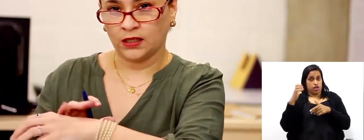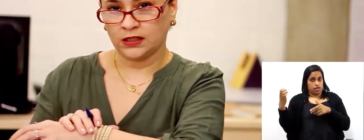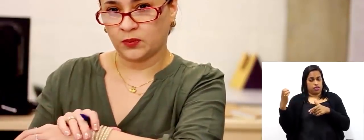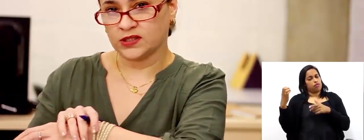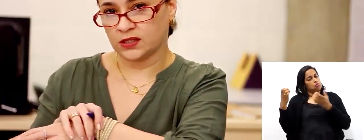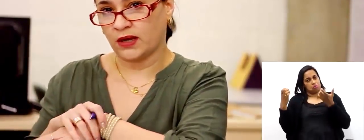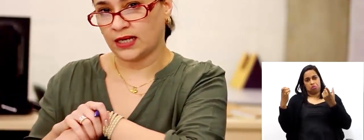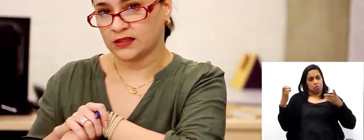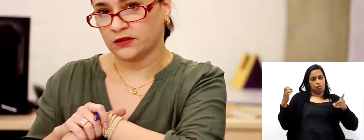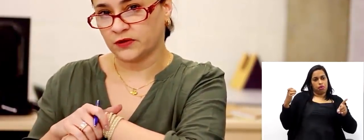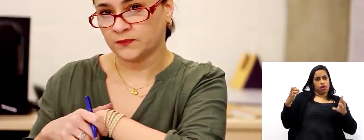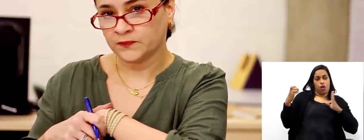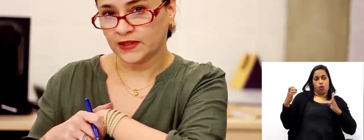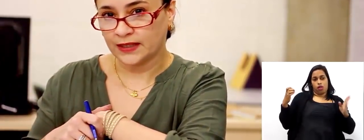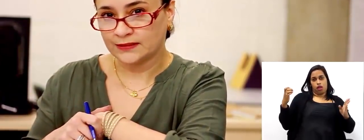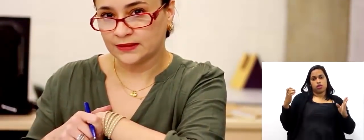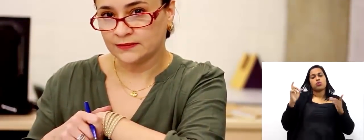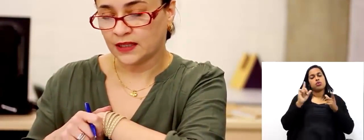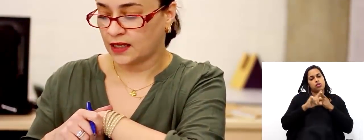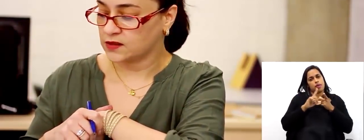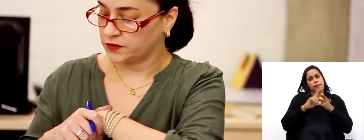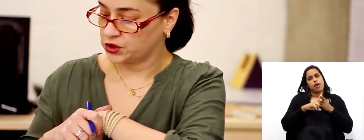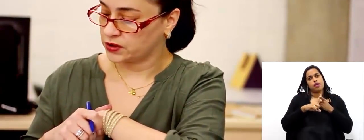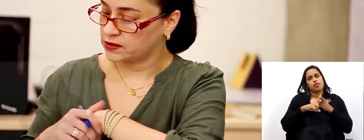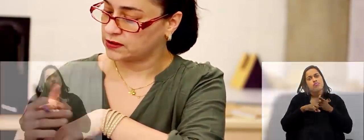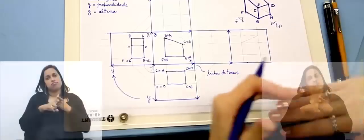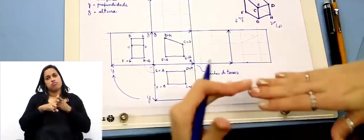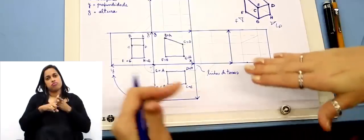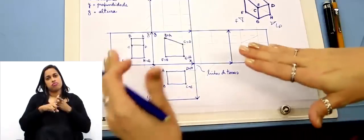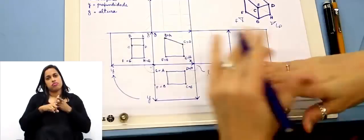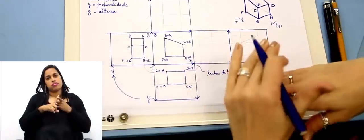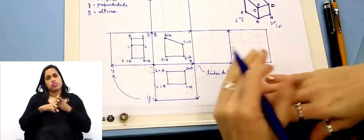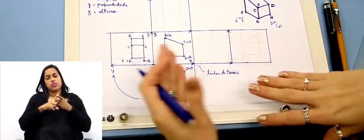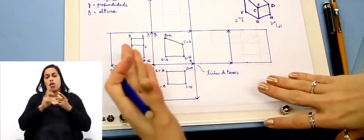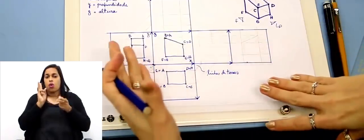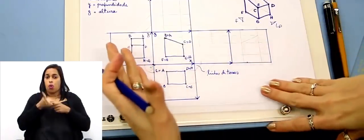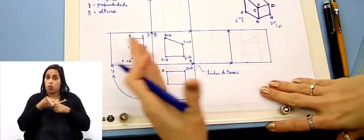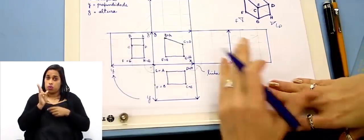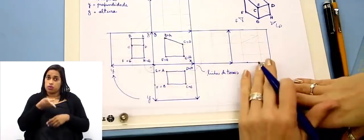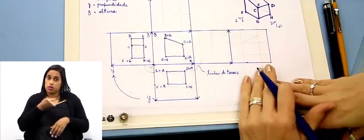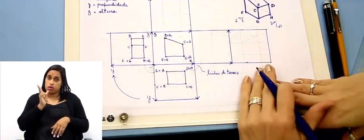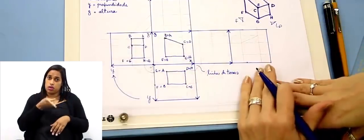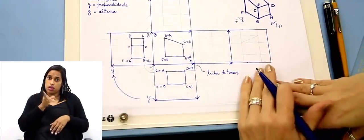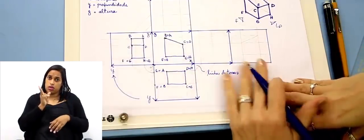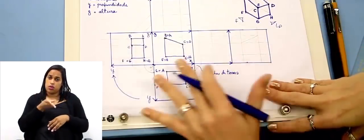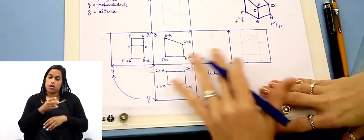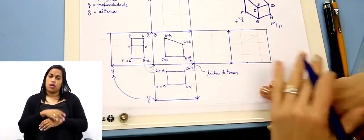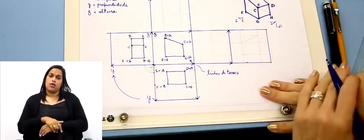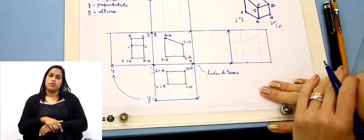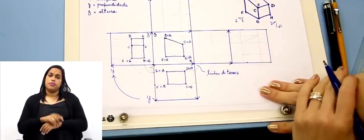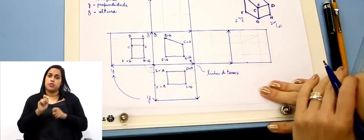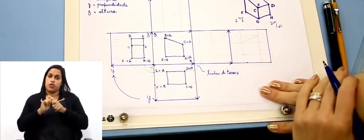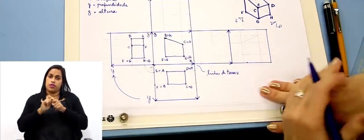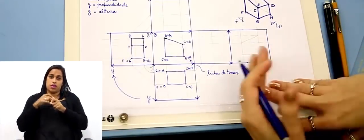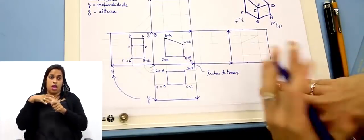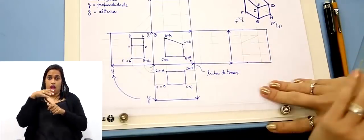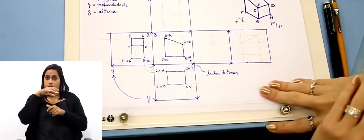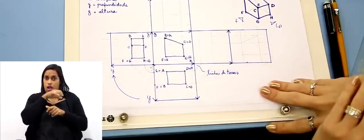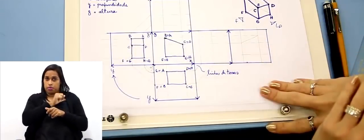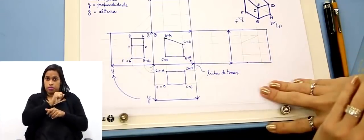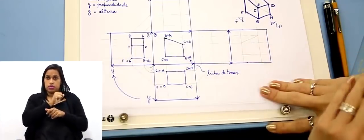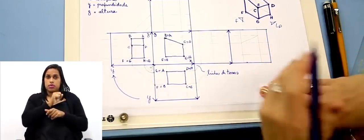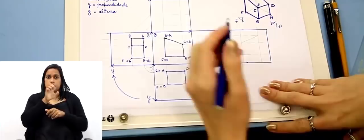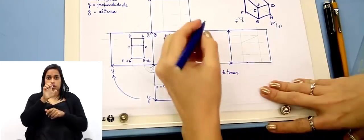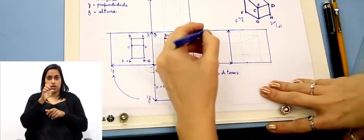relação de posição relativa entre as vistas, tá? Dando continuidade ao procedimento, eu vou fazer rapidamente aqui